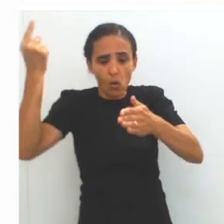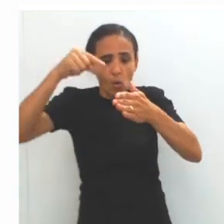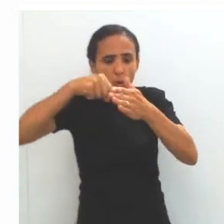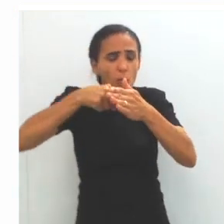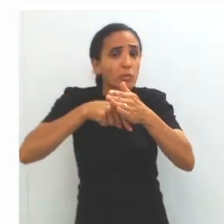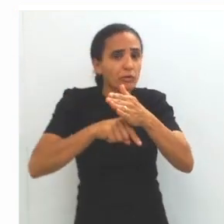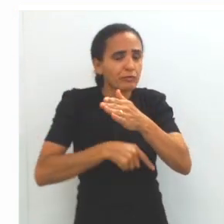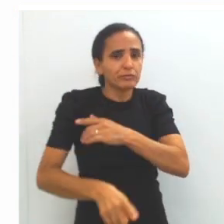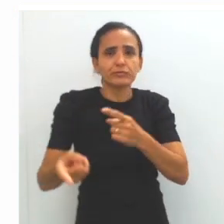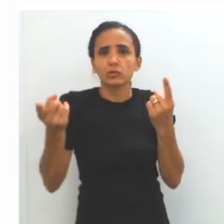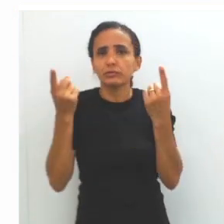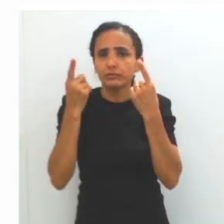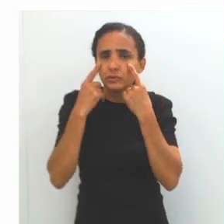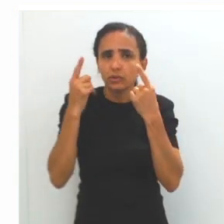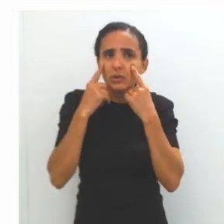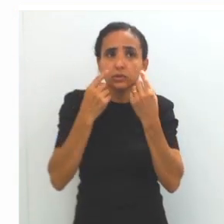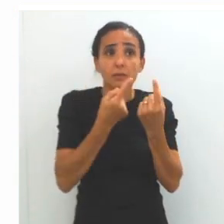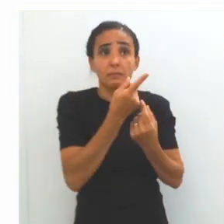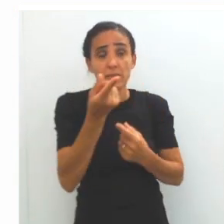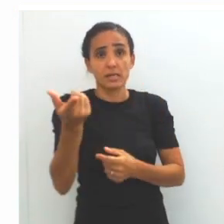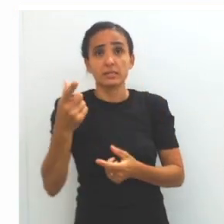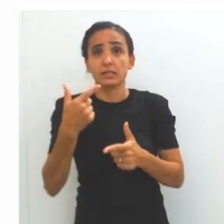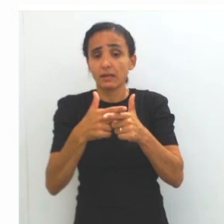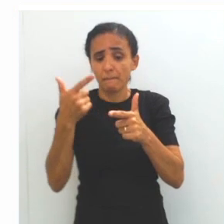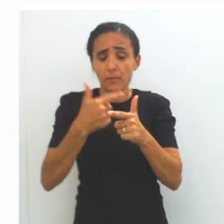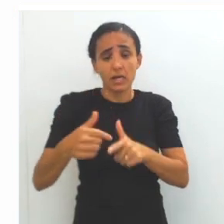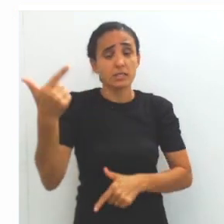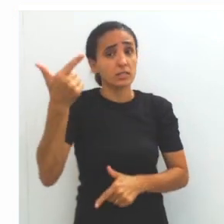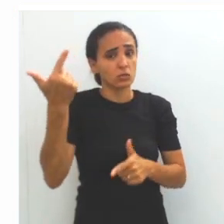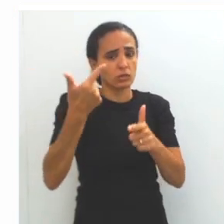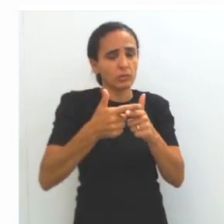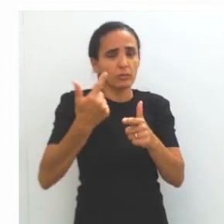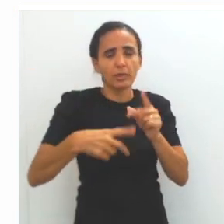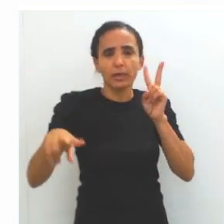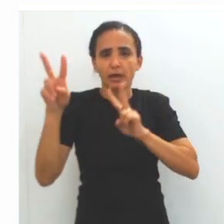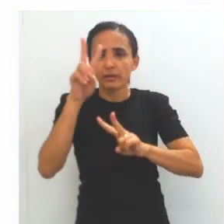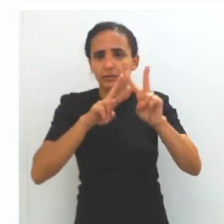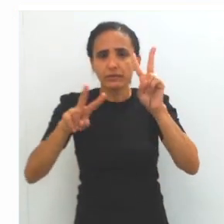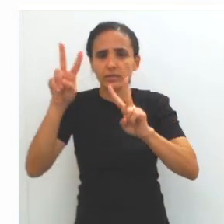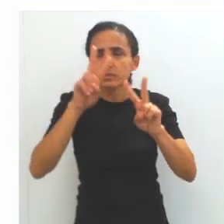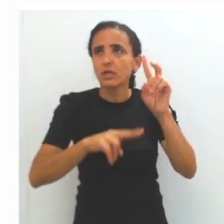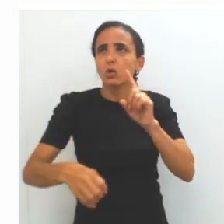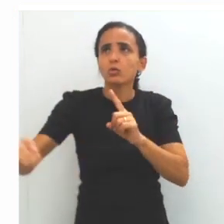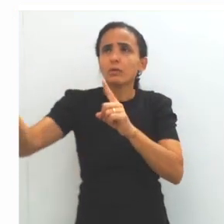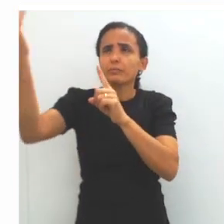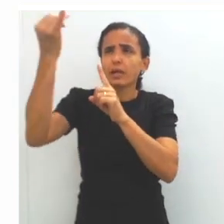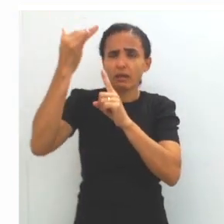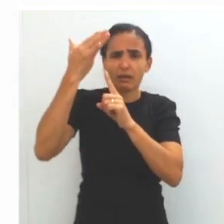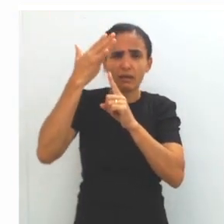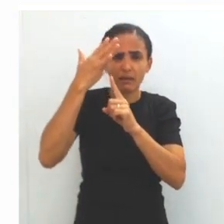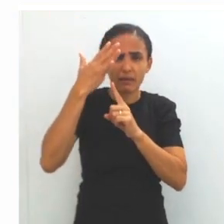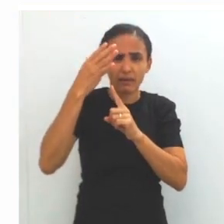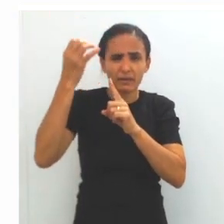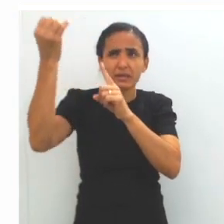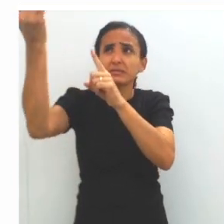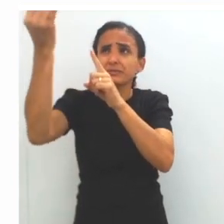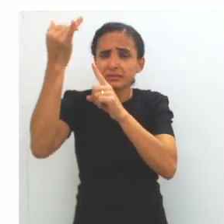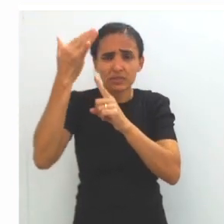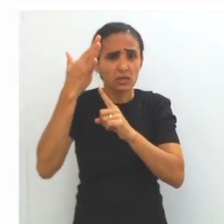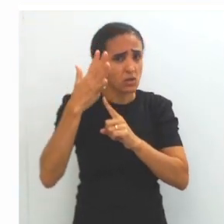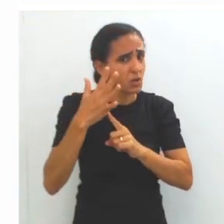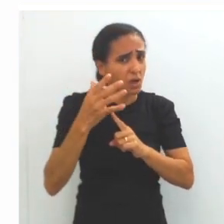a retina. Mas quem tem hipermetropia, essa luz,